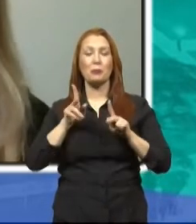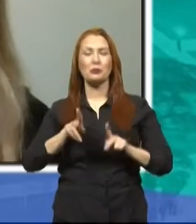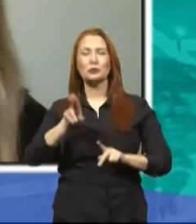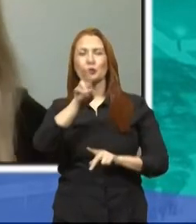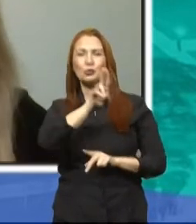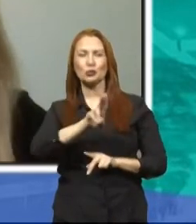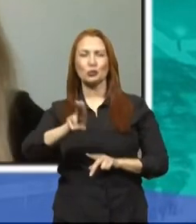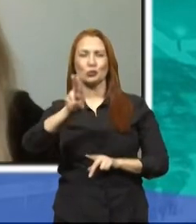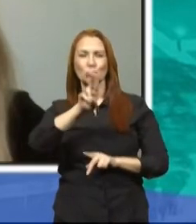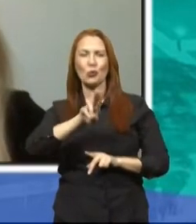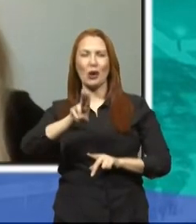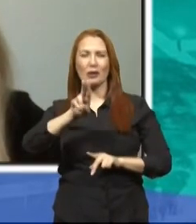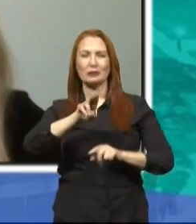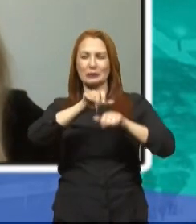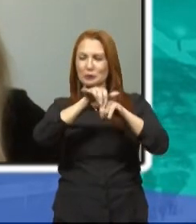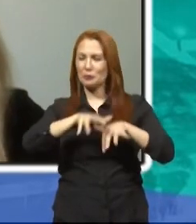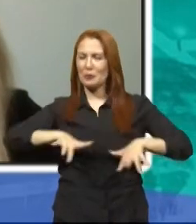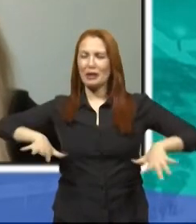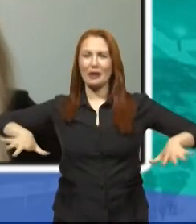poder